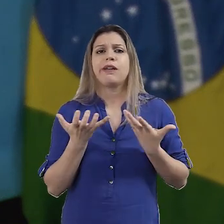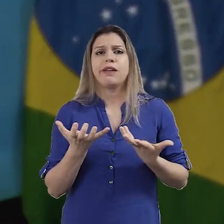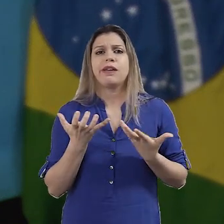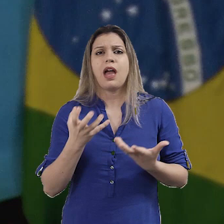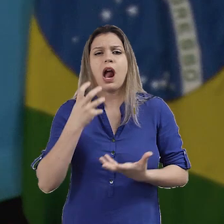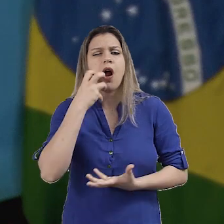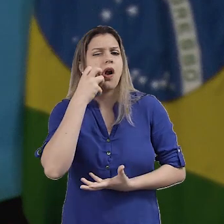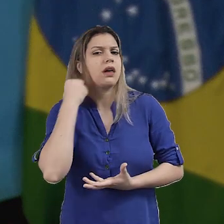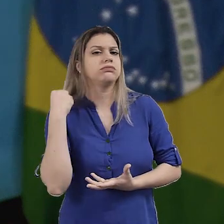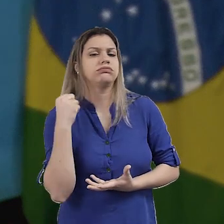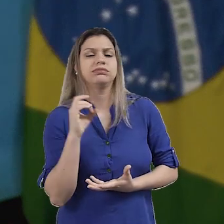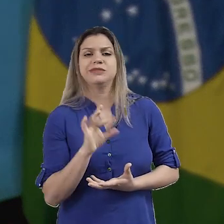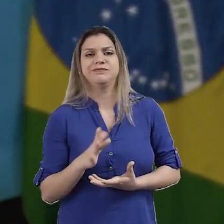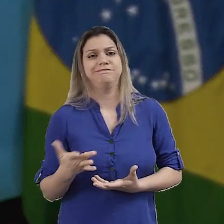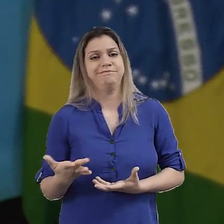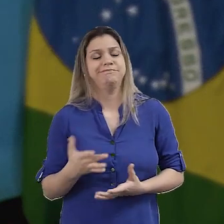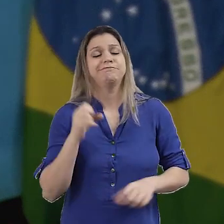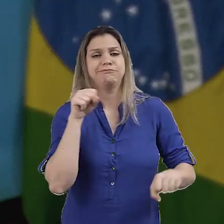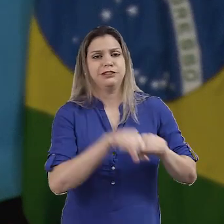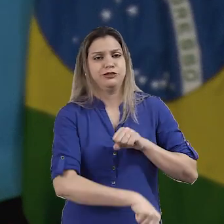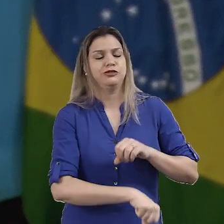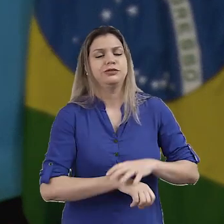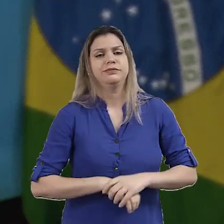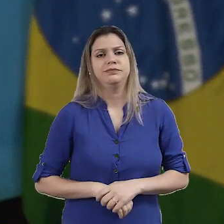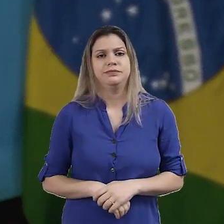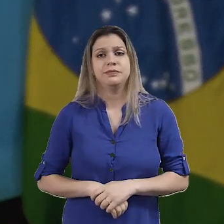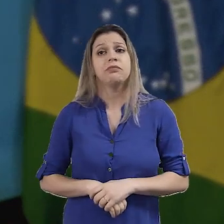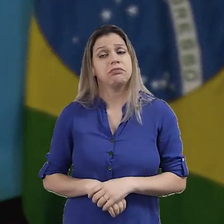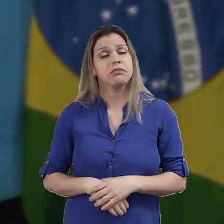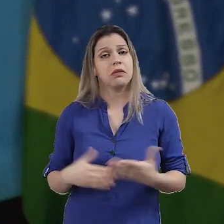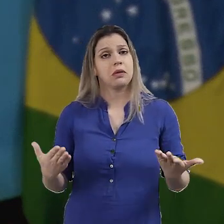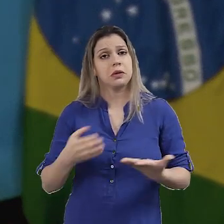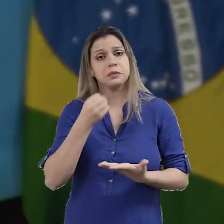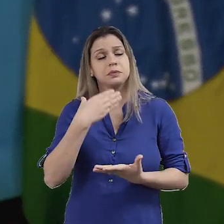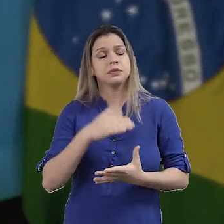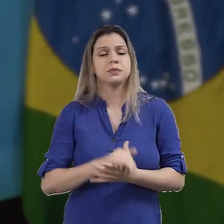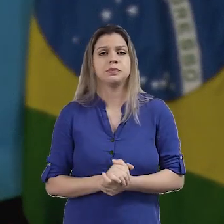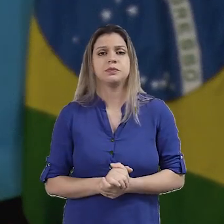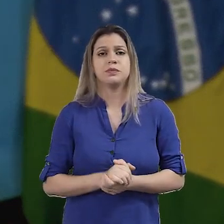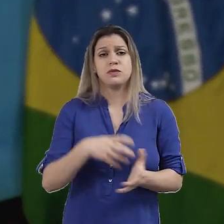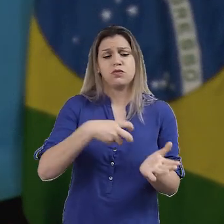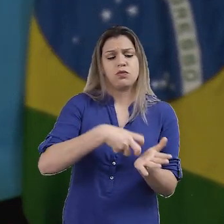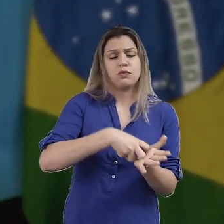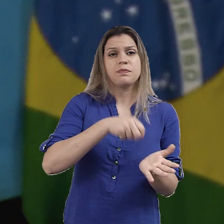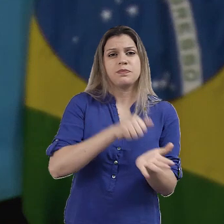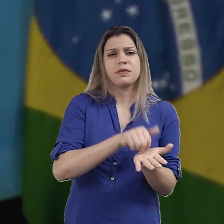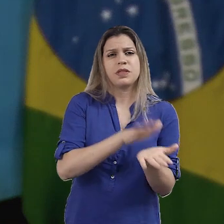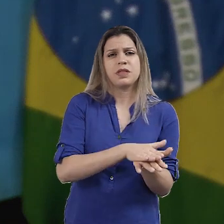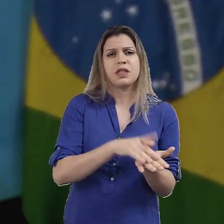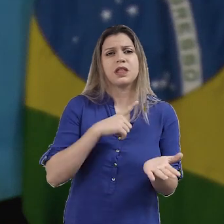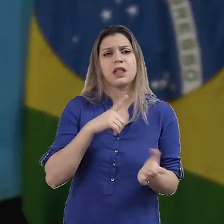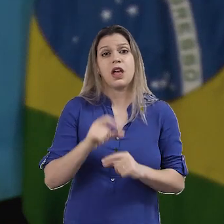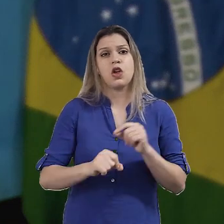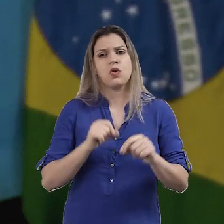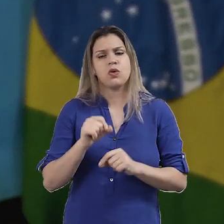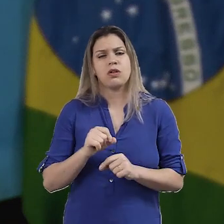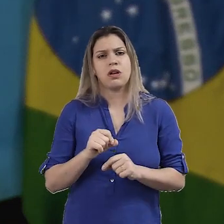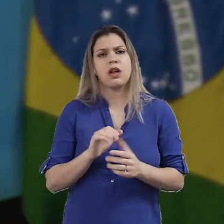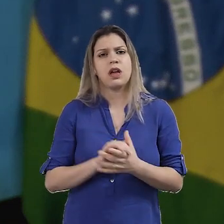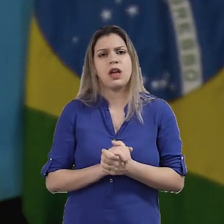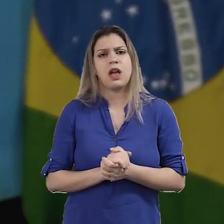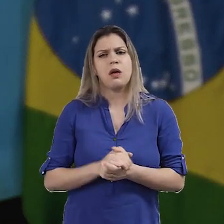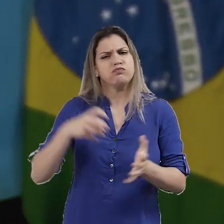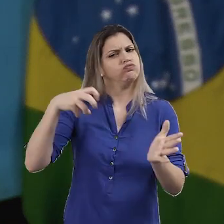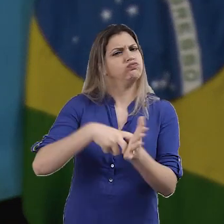somente para causar prejuízo. E isso tem tido um bom efeito. A penalidade tem aquela função